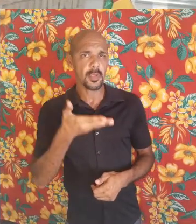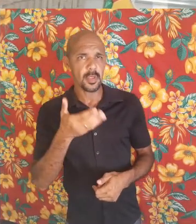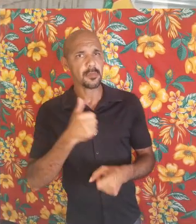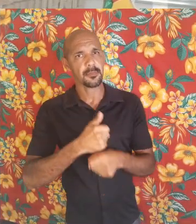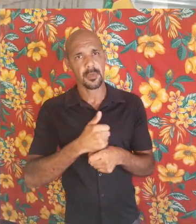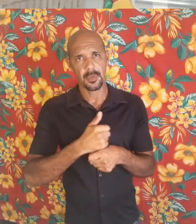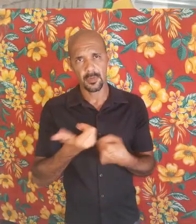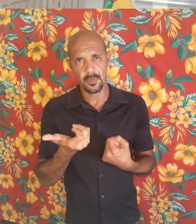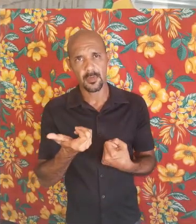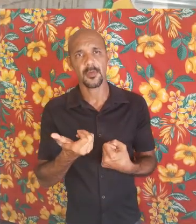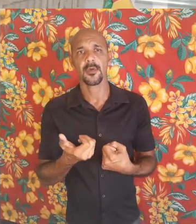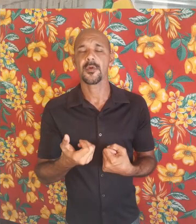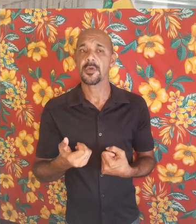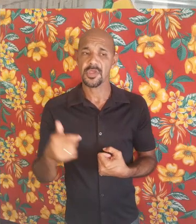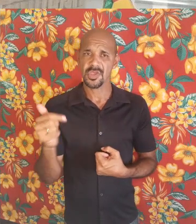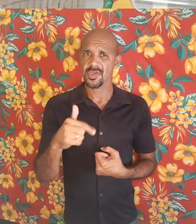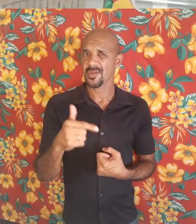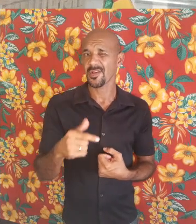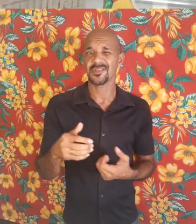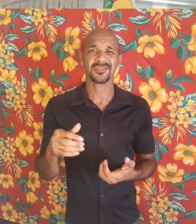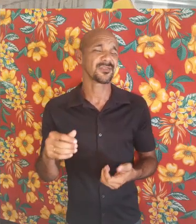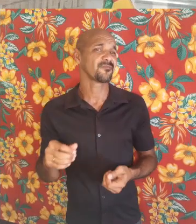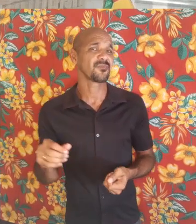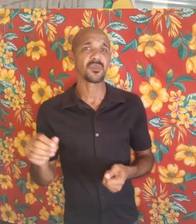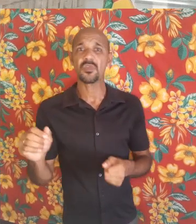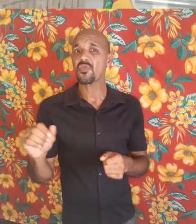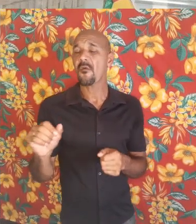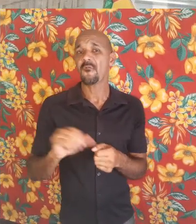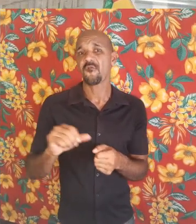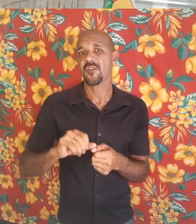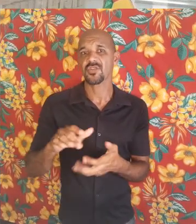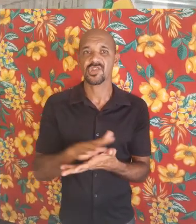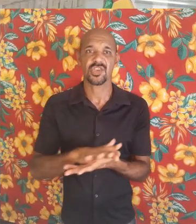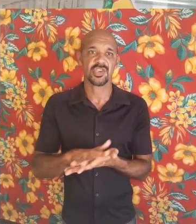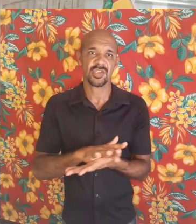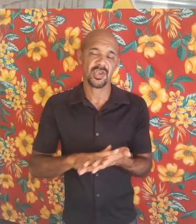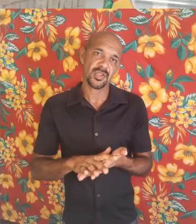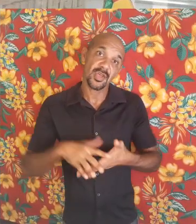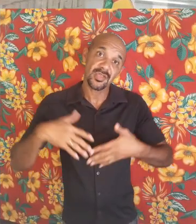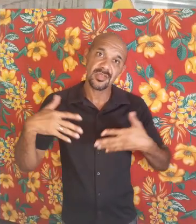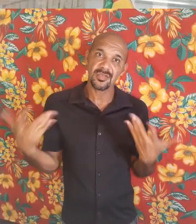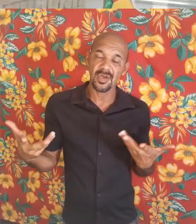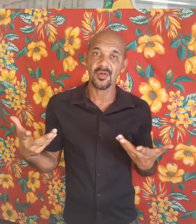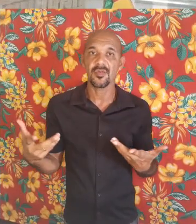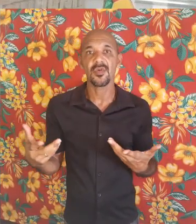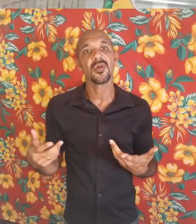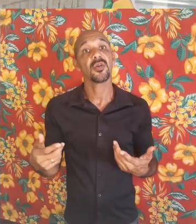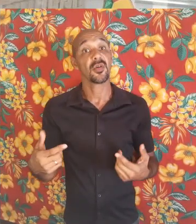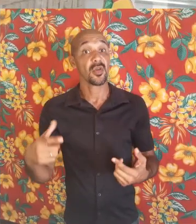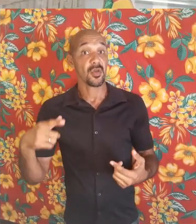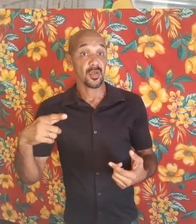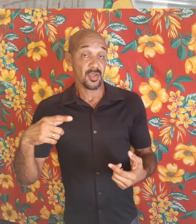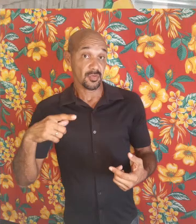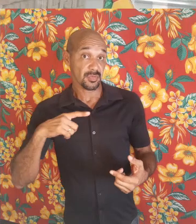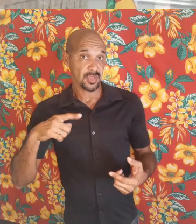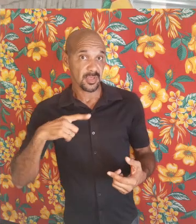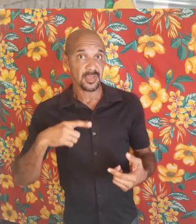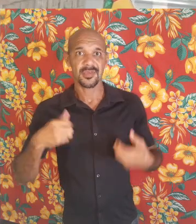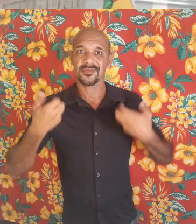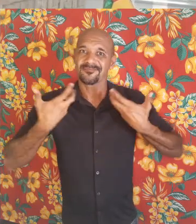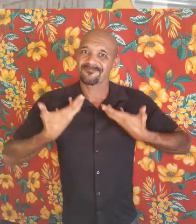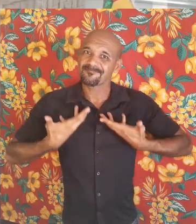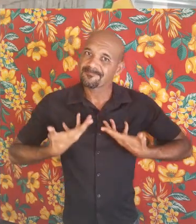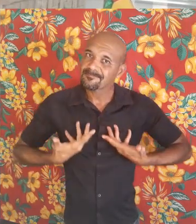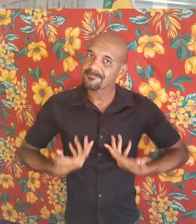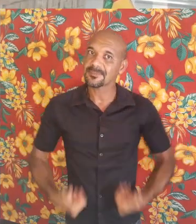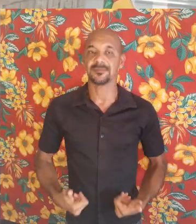sem fazer nada, né? E isso poderia causar uma depressão ou coisa assim. Eu tenho que fazer alguma coisa, tenho que estar me ocupando com